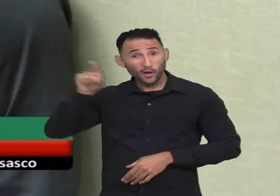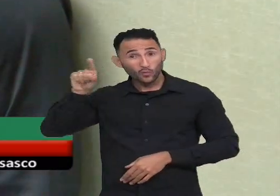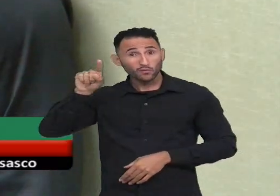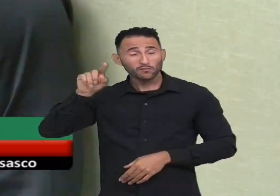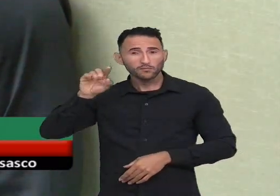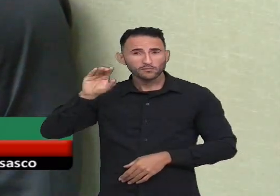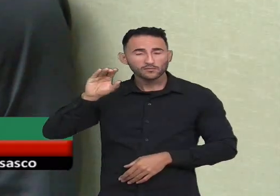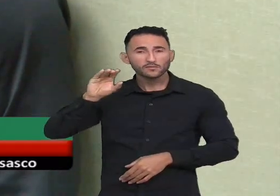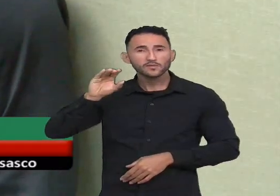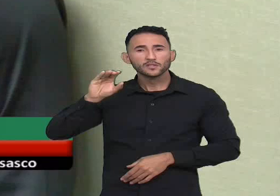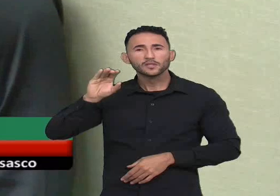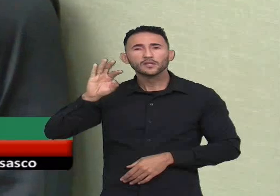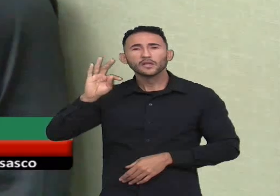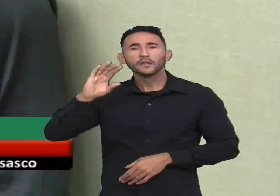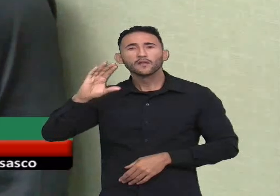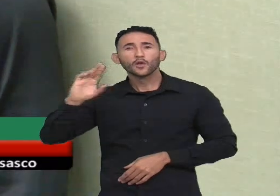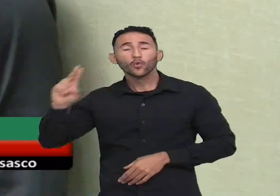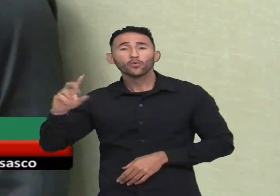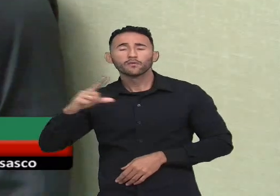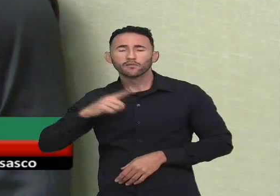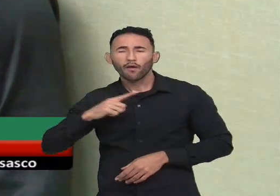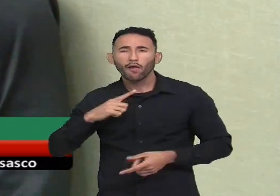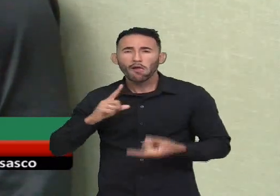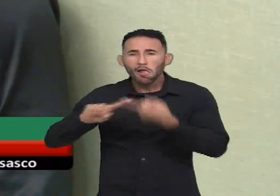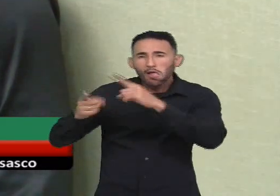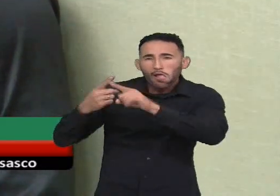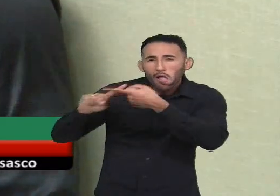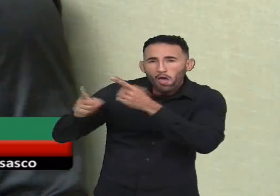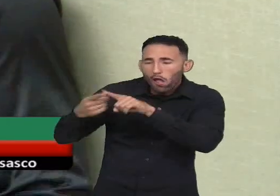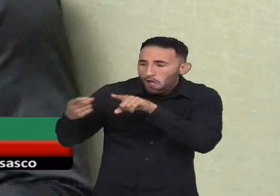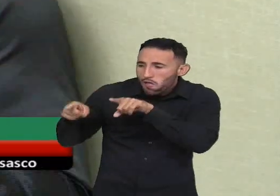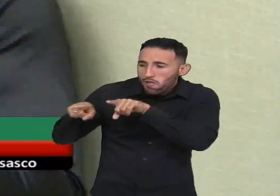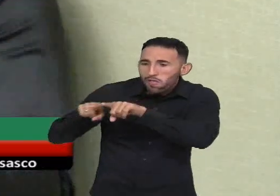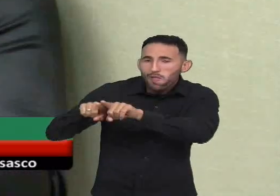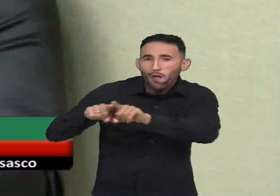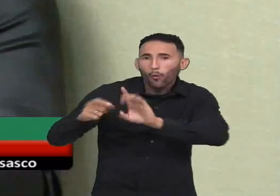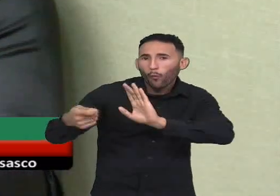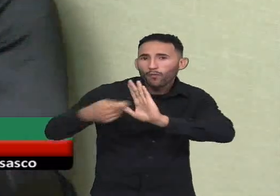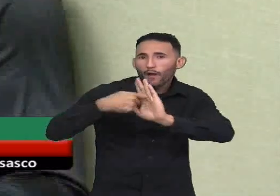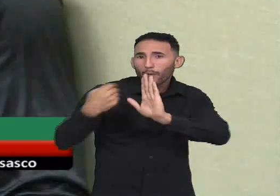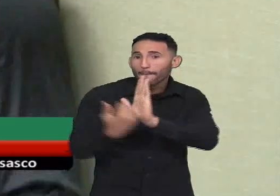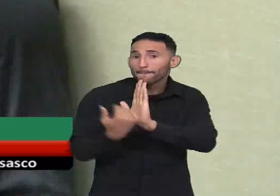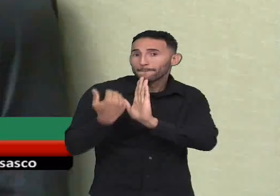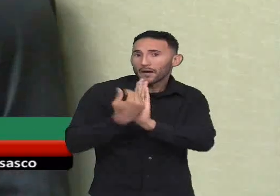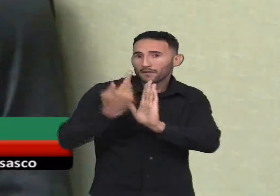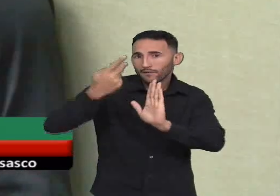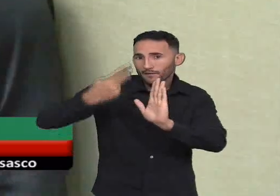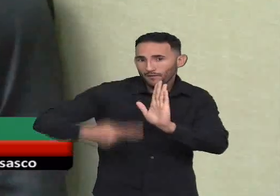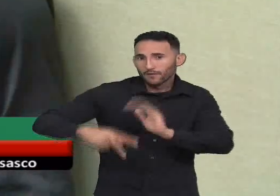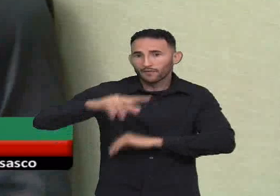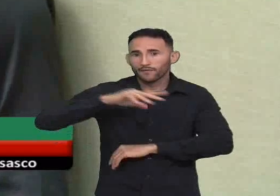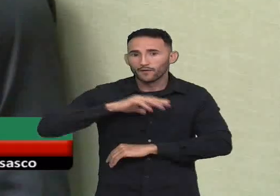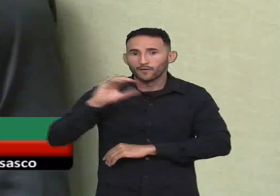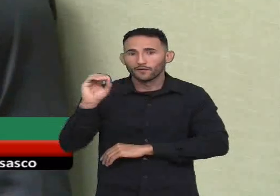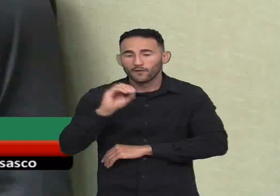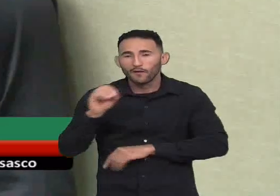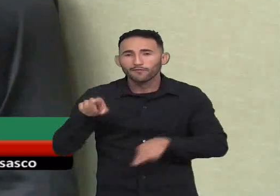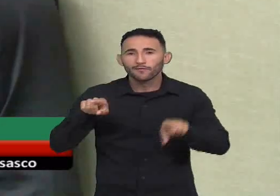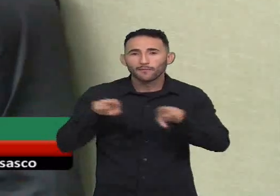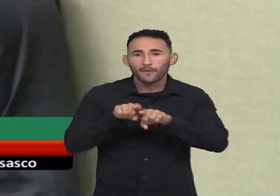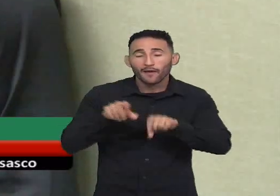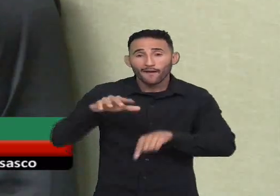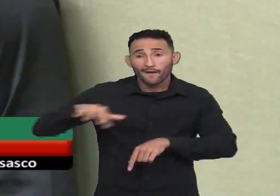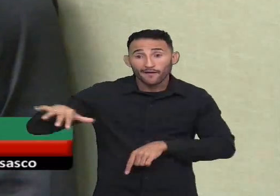Paulo, está havendo conluio e superfaturamento dos contratos na Prefeitura do município de Osasco com a